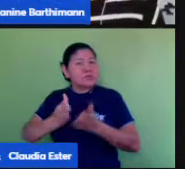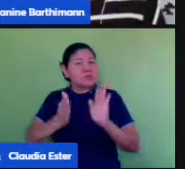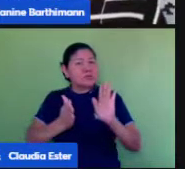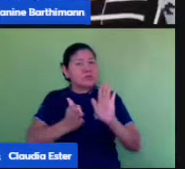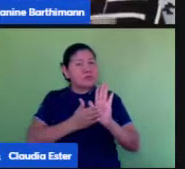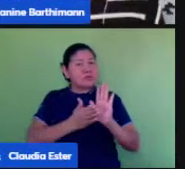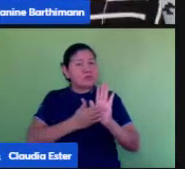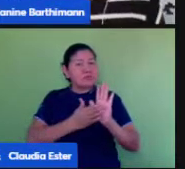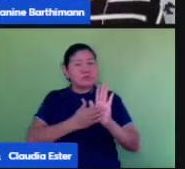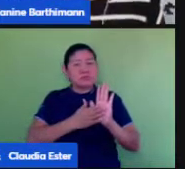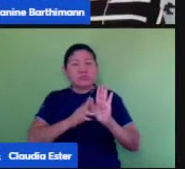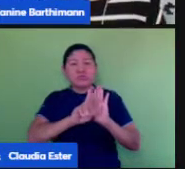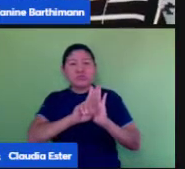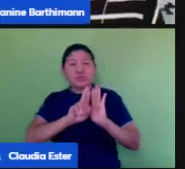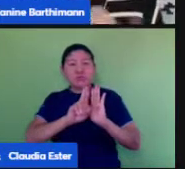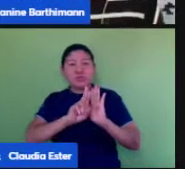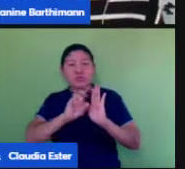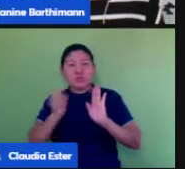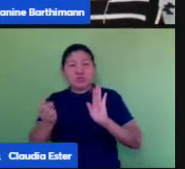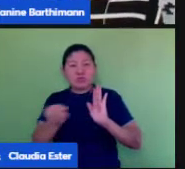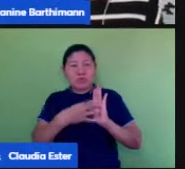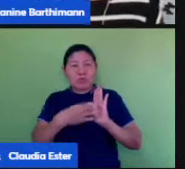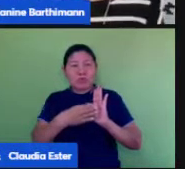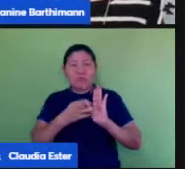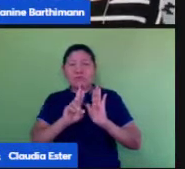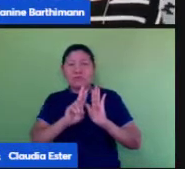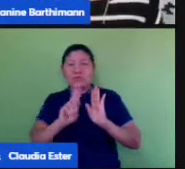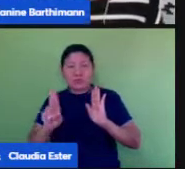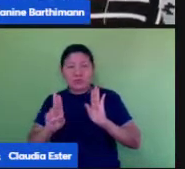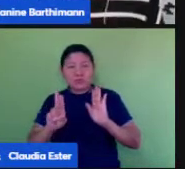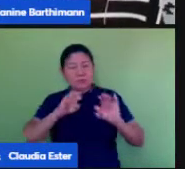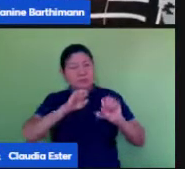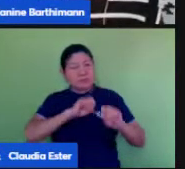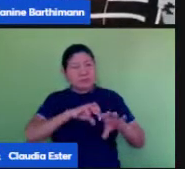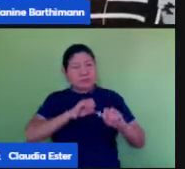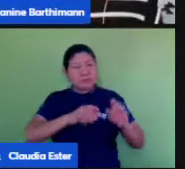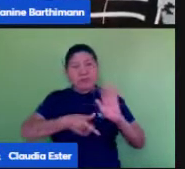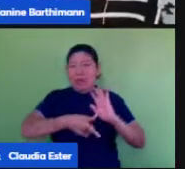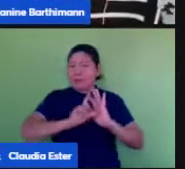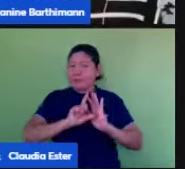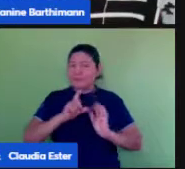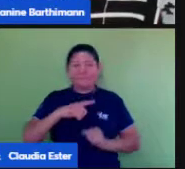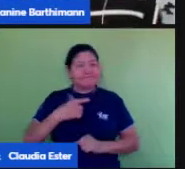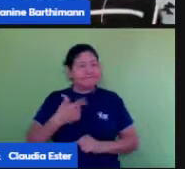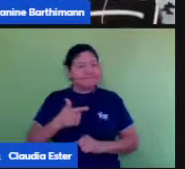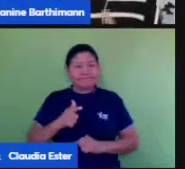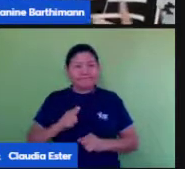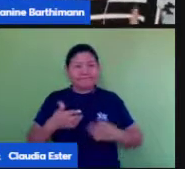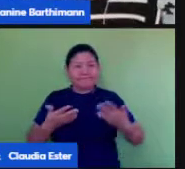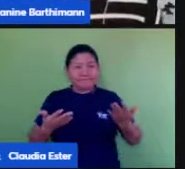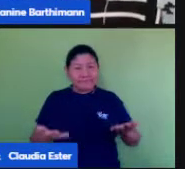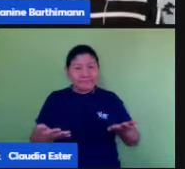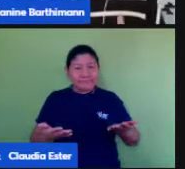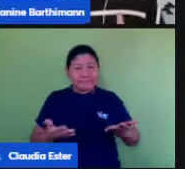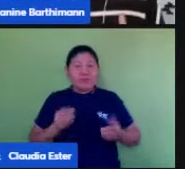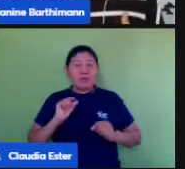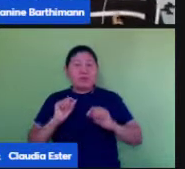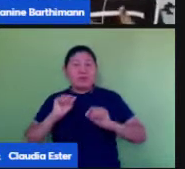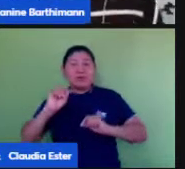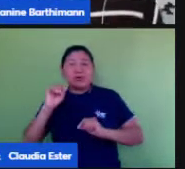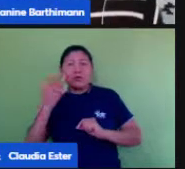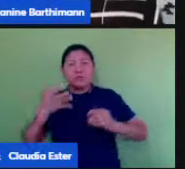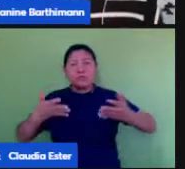de ensino na qual não se existia anteriormente. Então, o que está